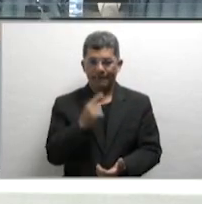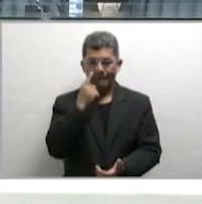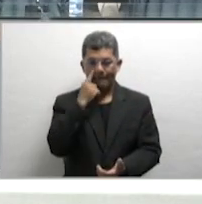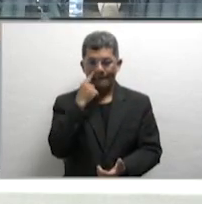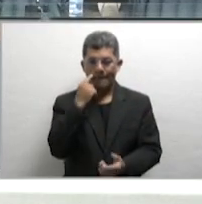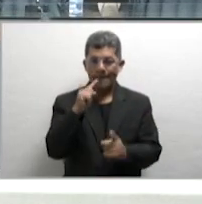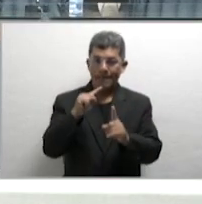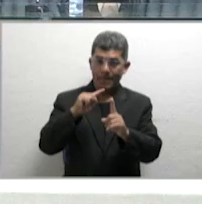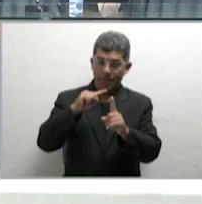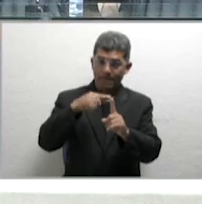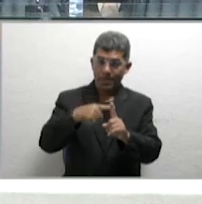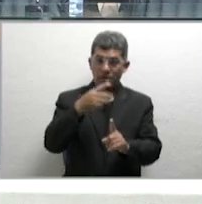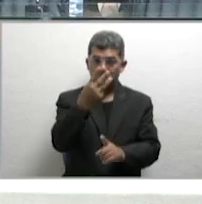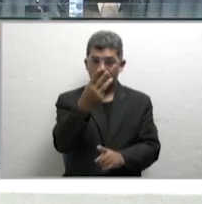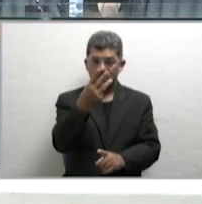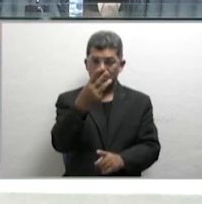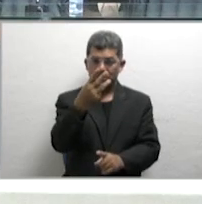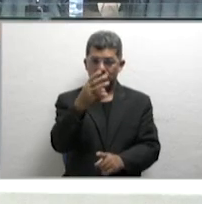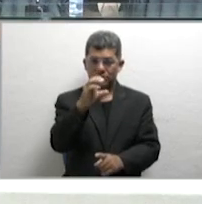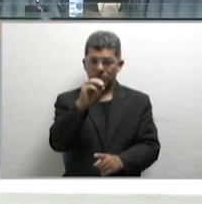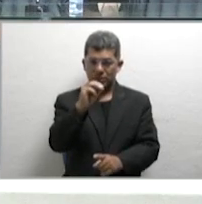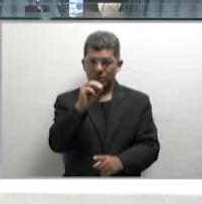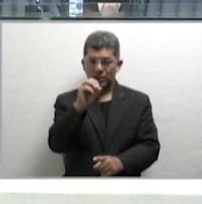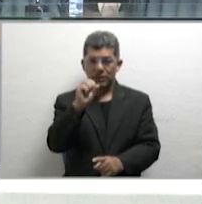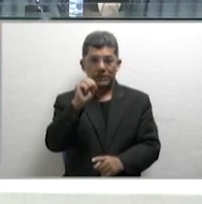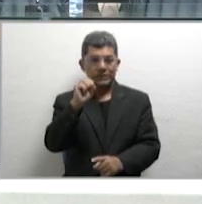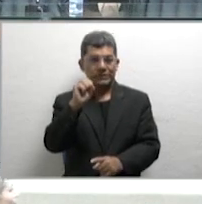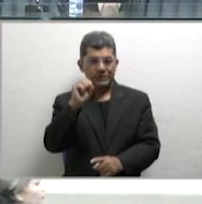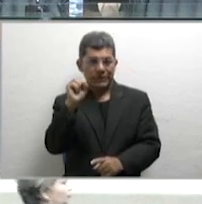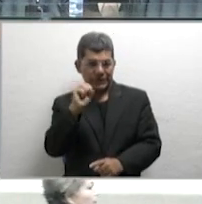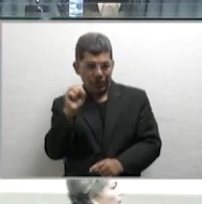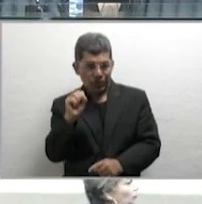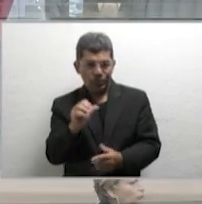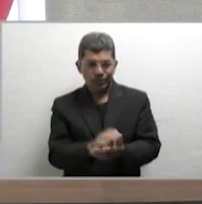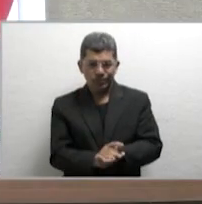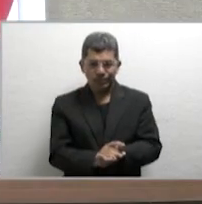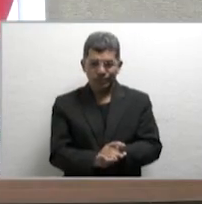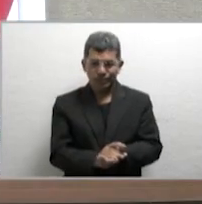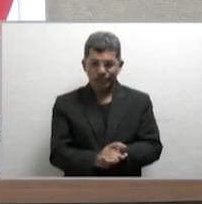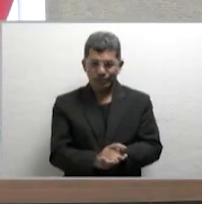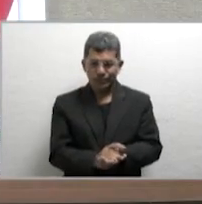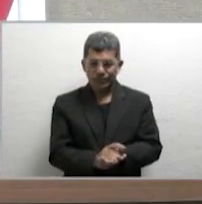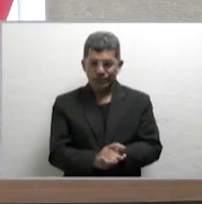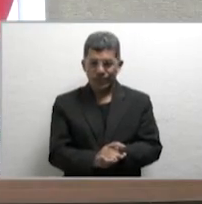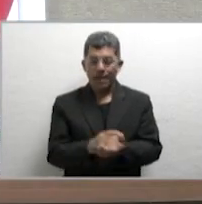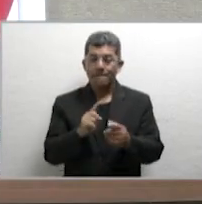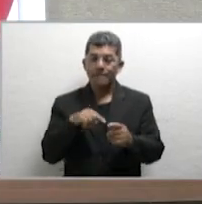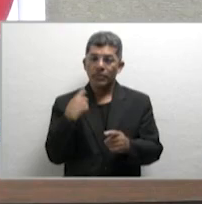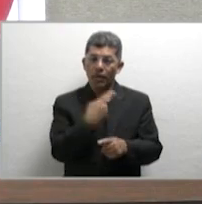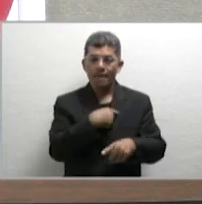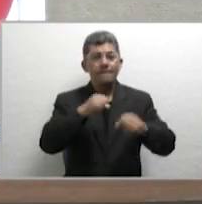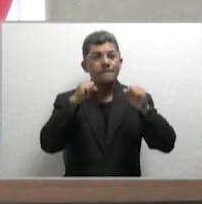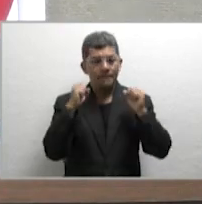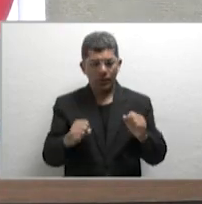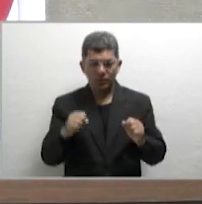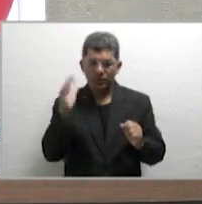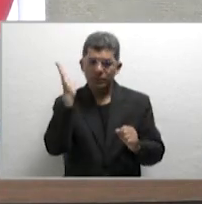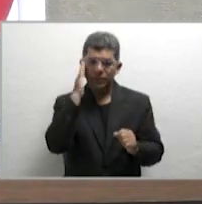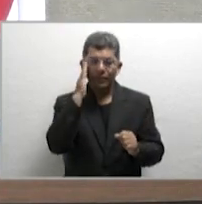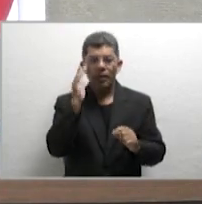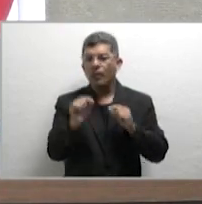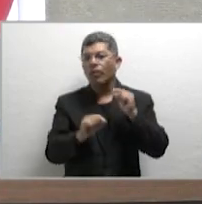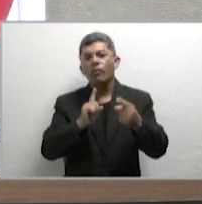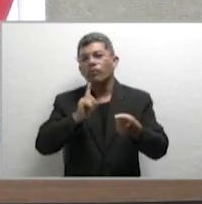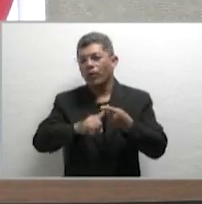Mais 30 segundos. Por 30 aí. Segundos, desculpe aí, 30 minutos, 30 segundos. Sim. Então, que a gente possa saber por que que